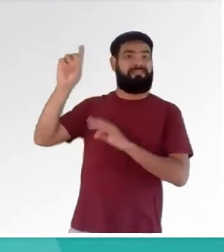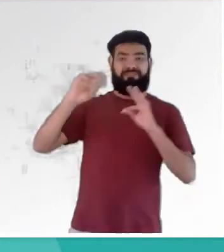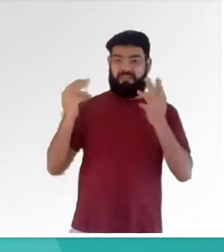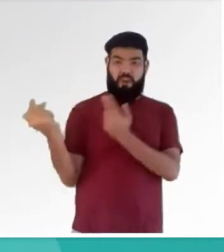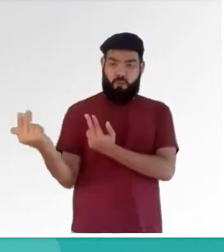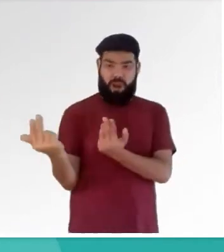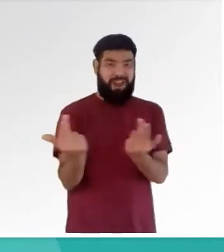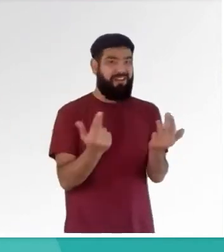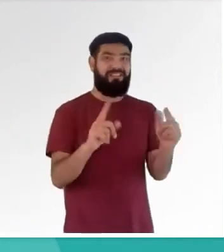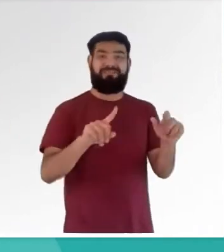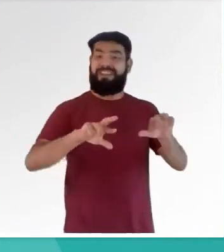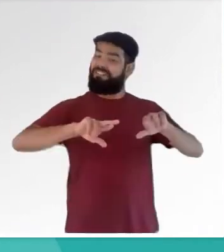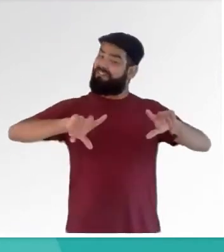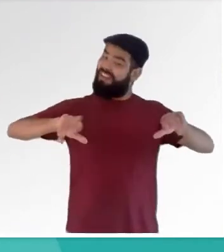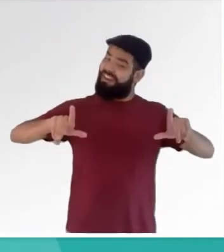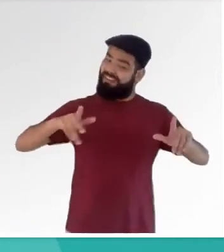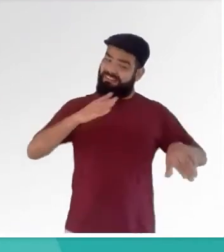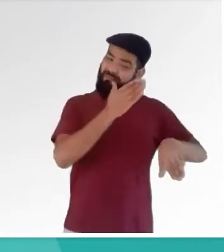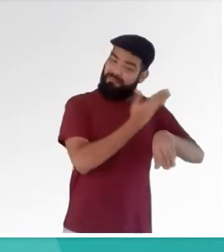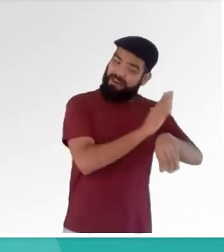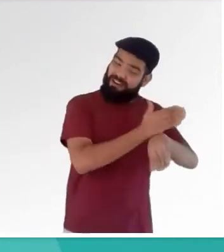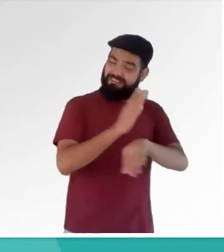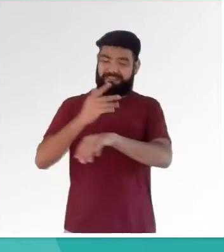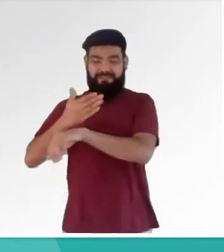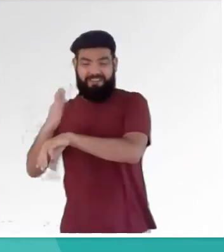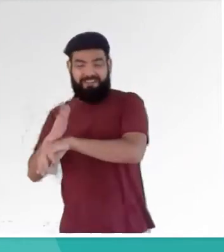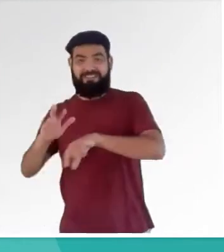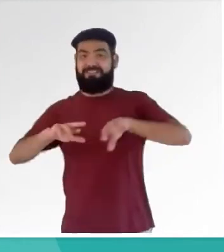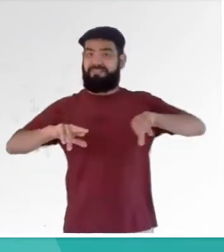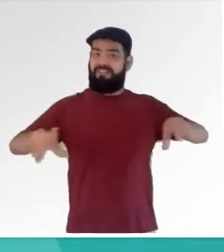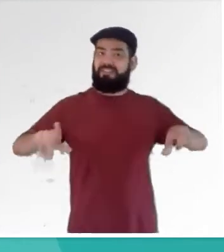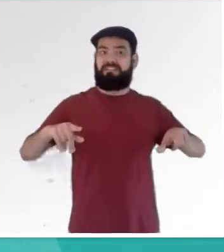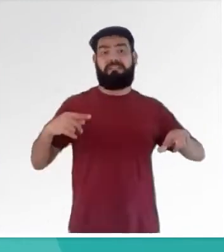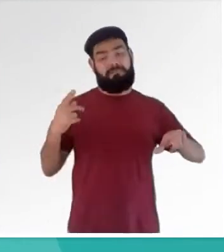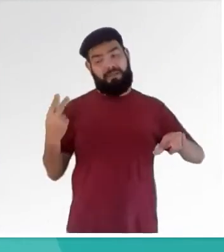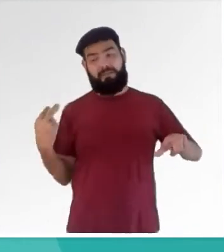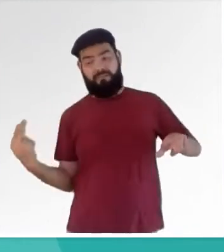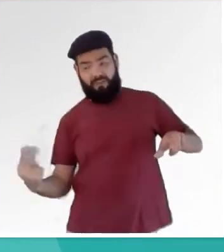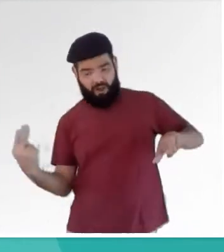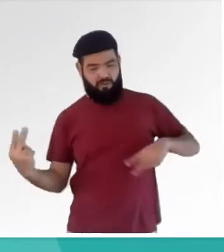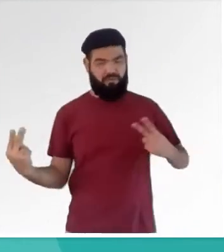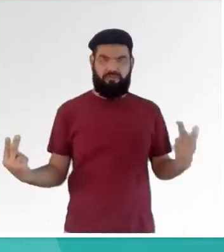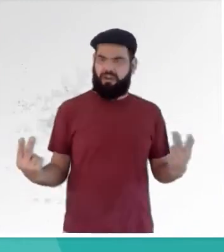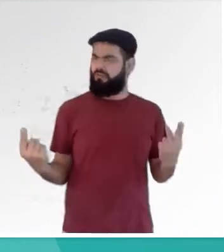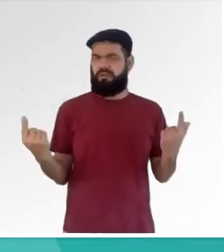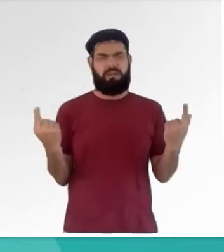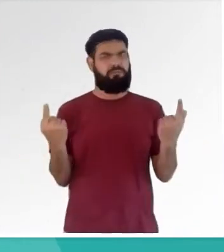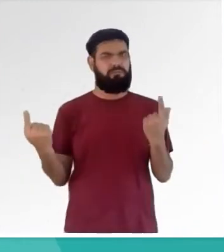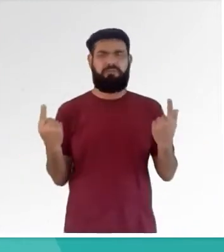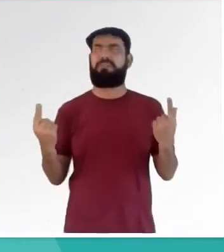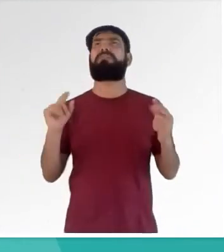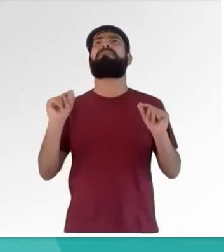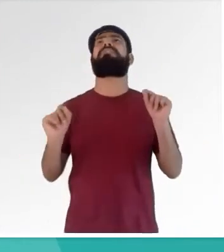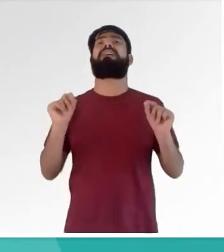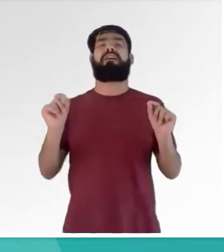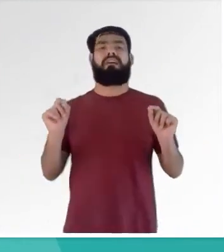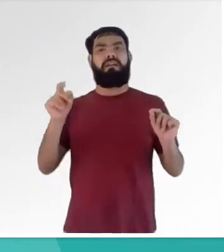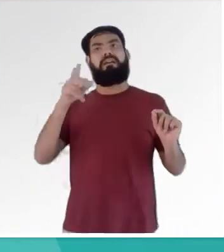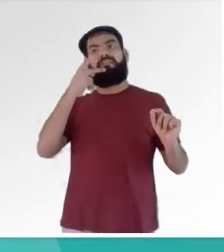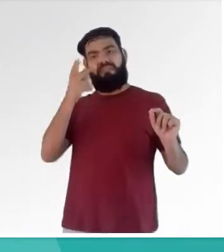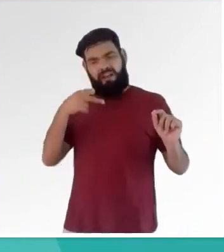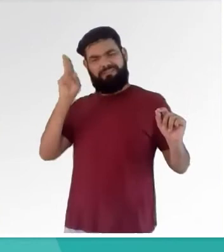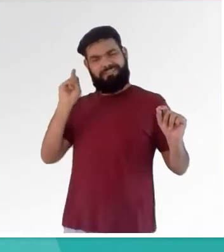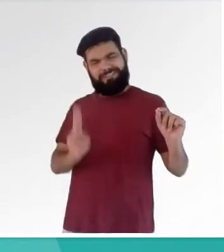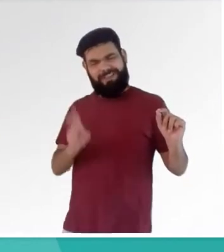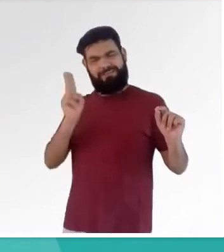isso? Mas elas falam no amor, né? Falam no amor, na paz. Então é